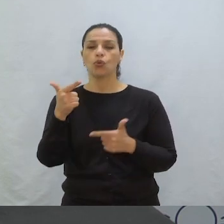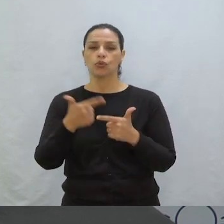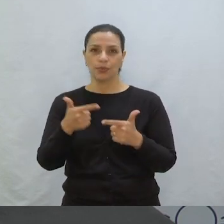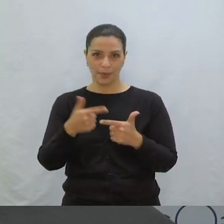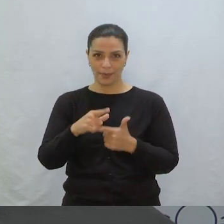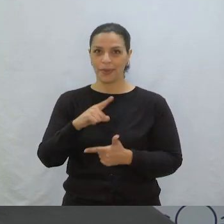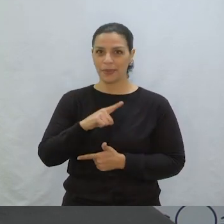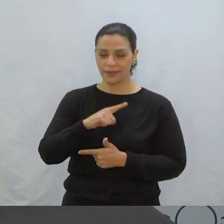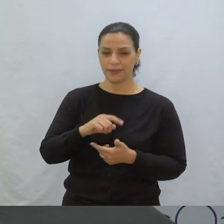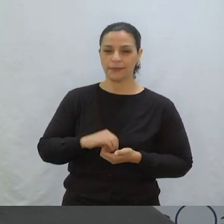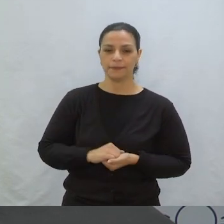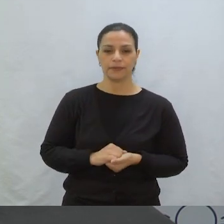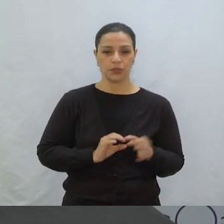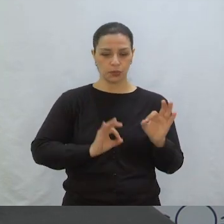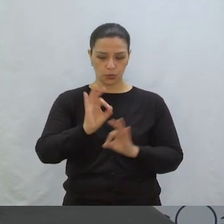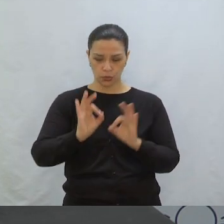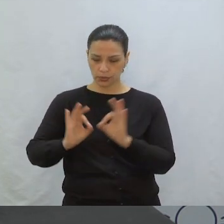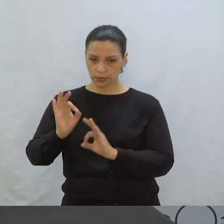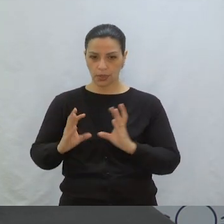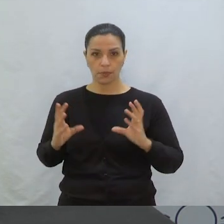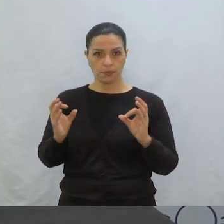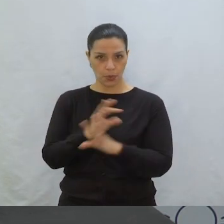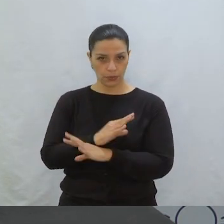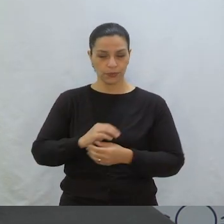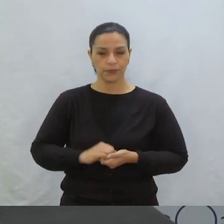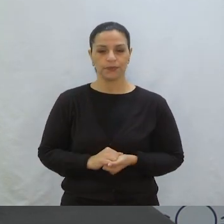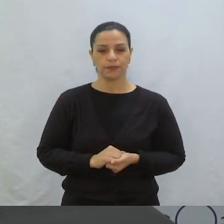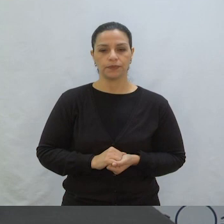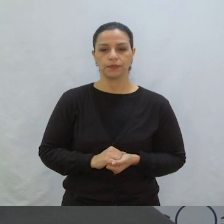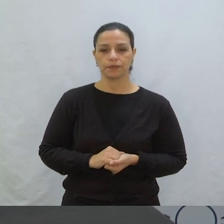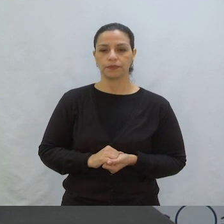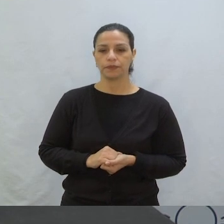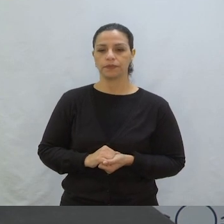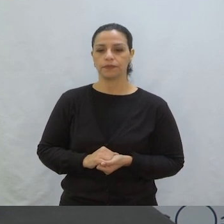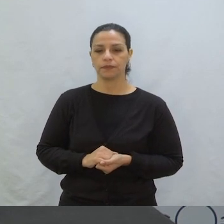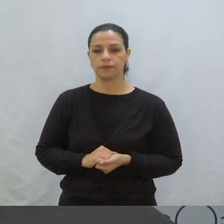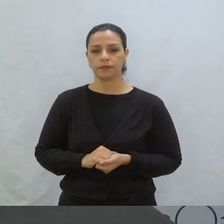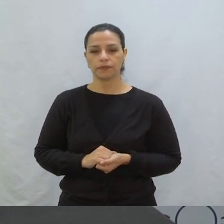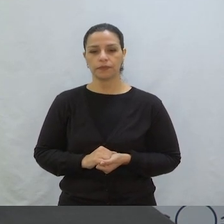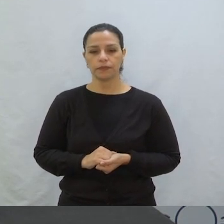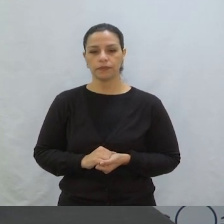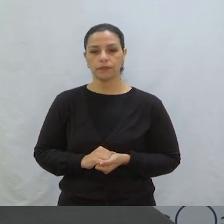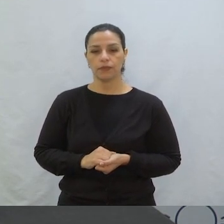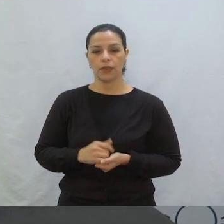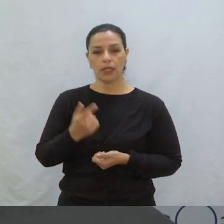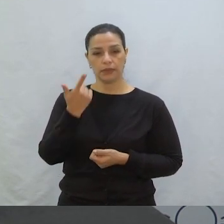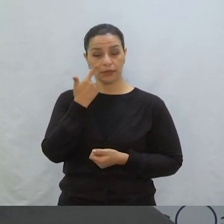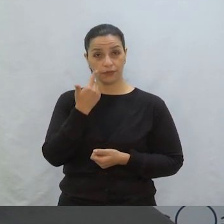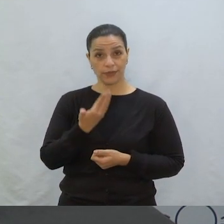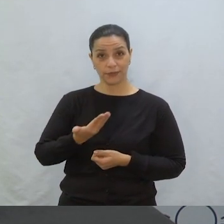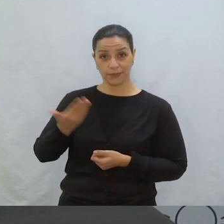nosso outro problema. Deixa eu organizar as minhas tampinhas e vamos lá.